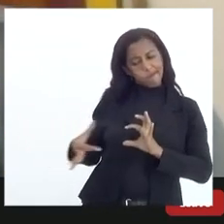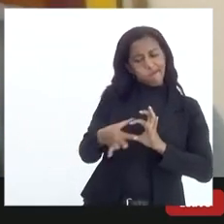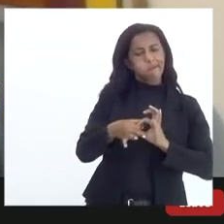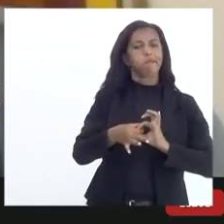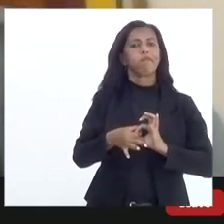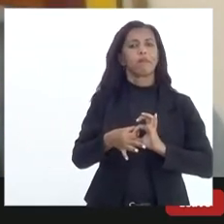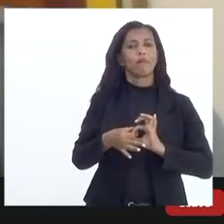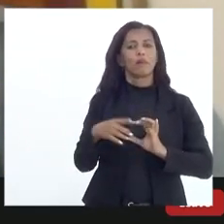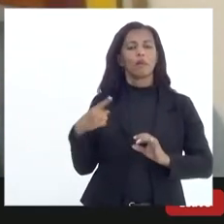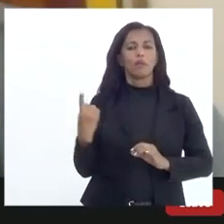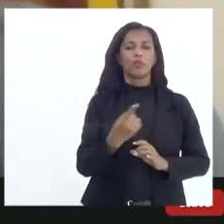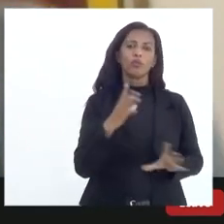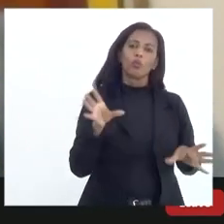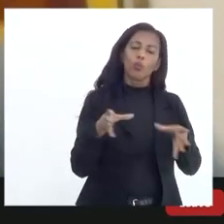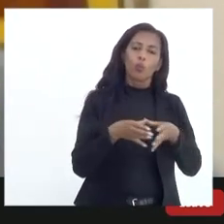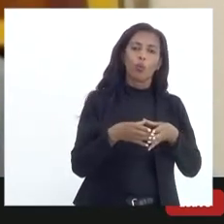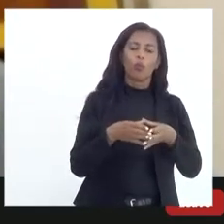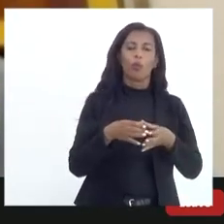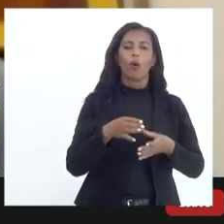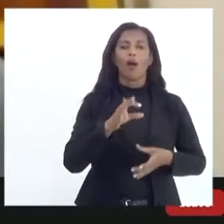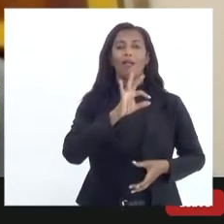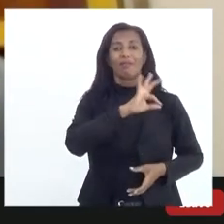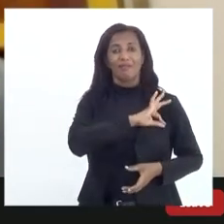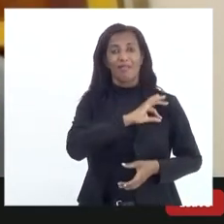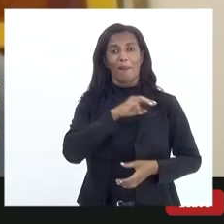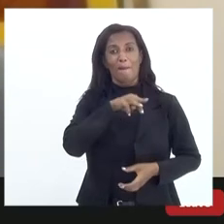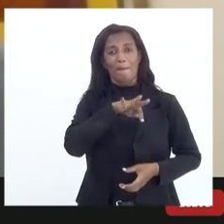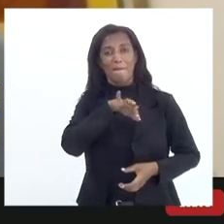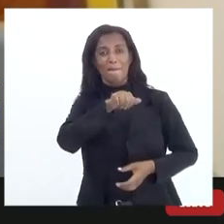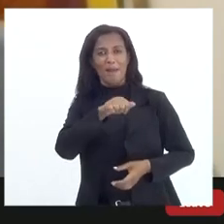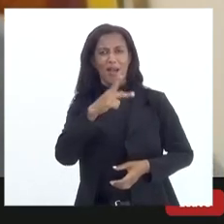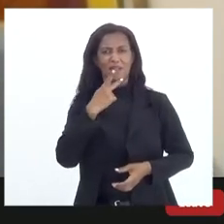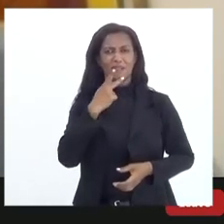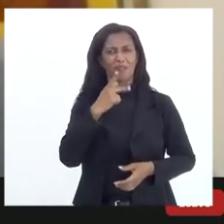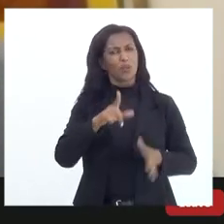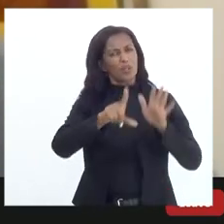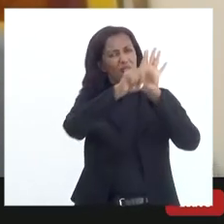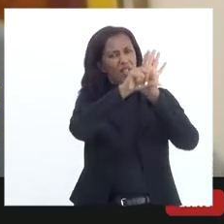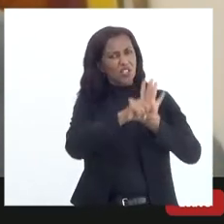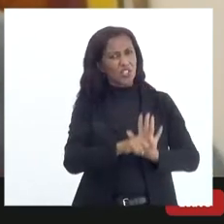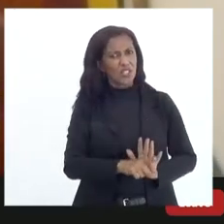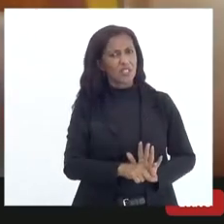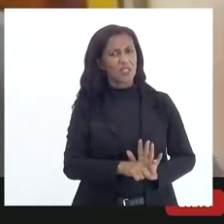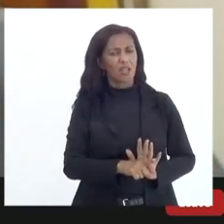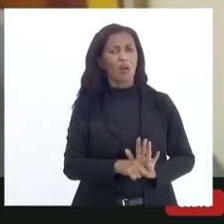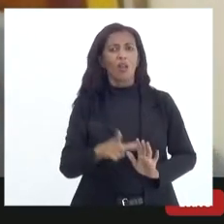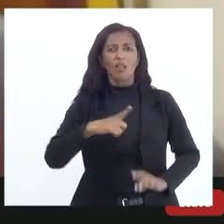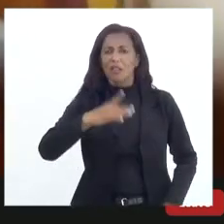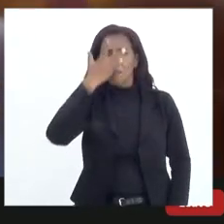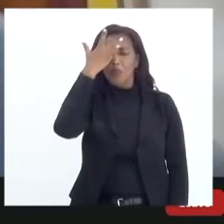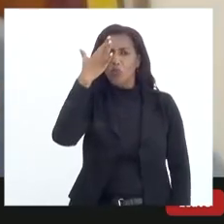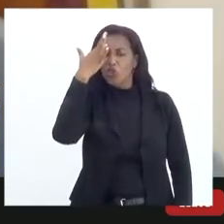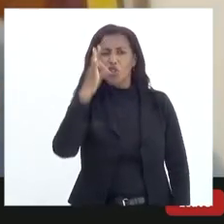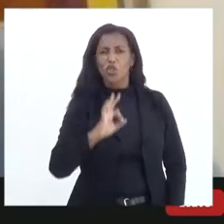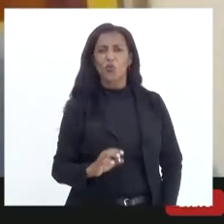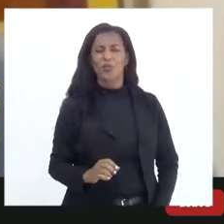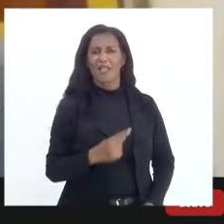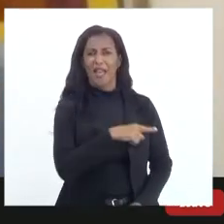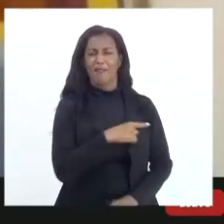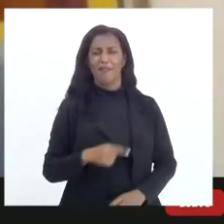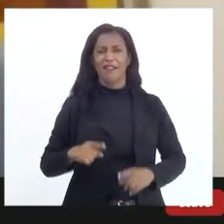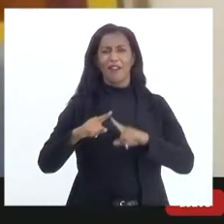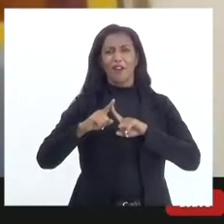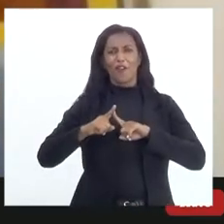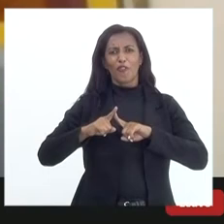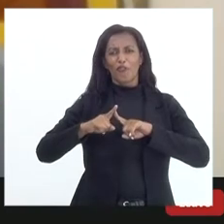já fez a sugestão, né, de condensar a legislação que existe, que tem que saber. Tem gente que não sabe nem que... O funcionário público sabe que